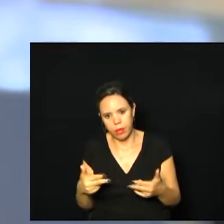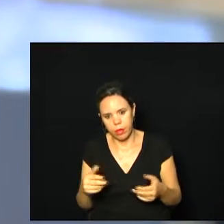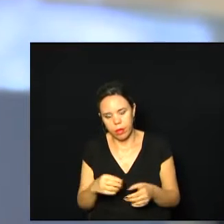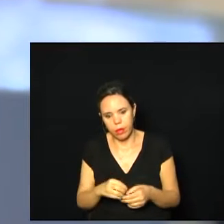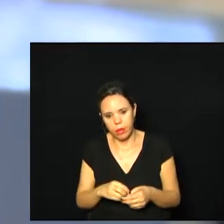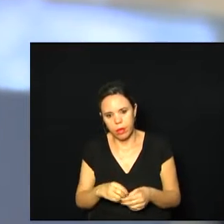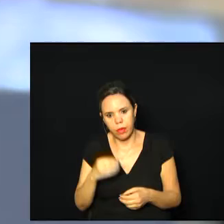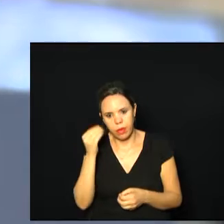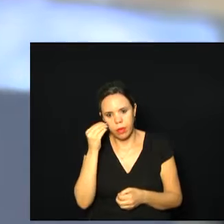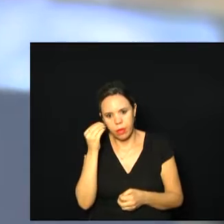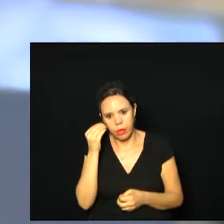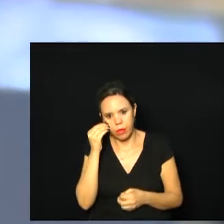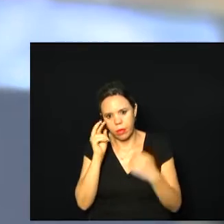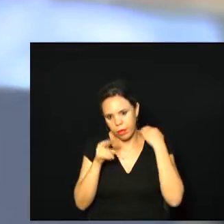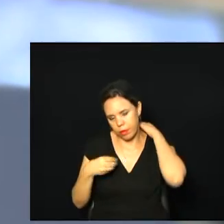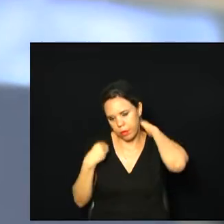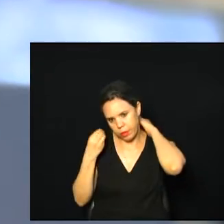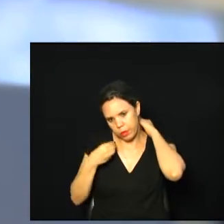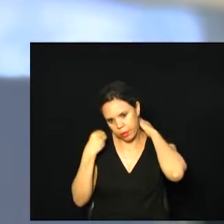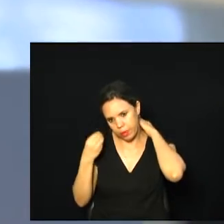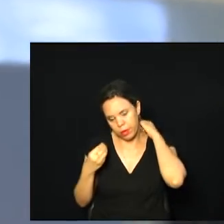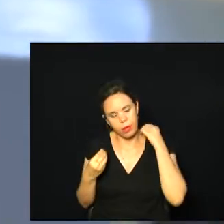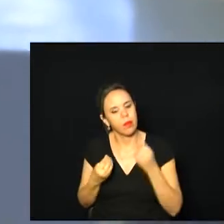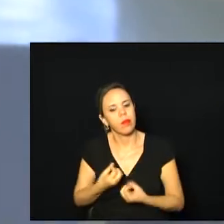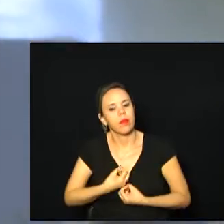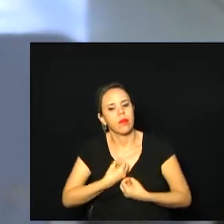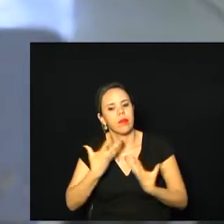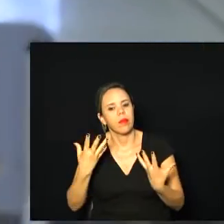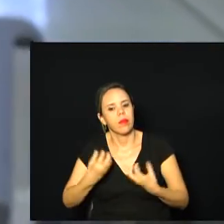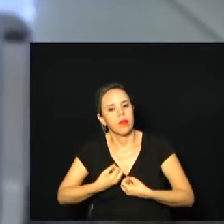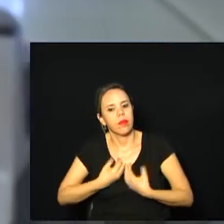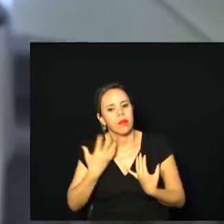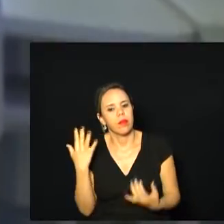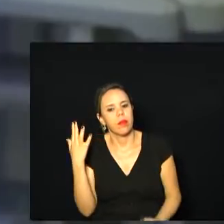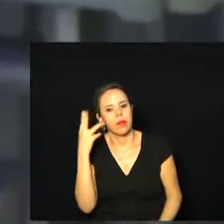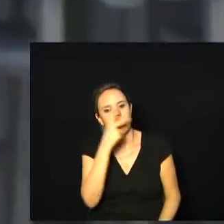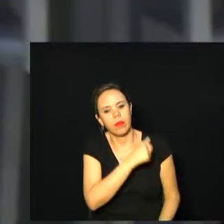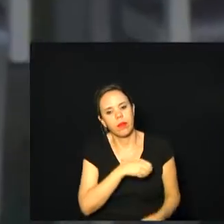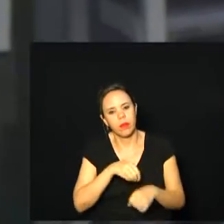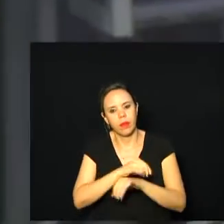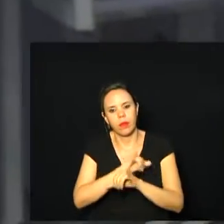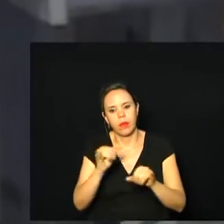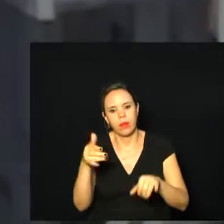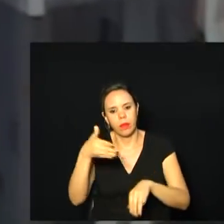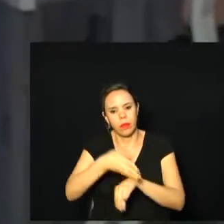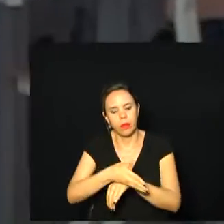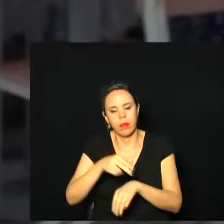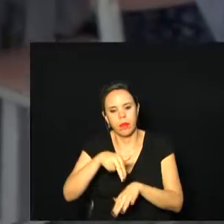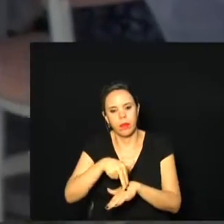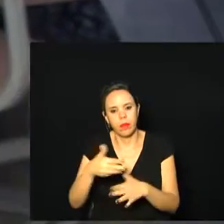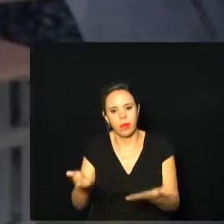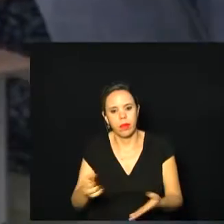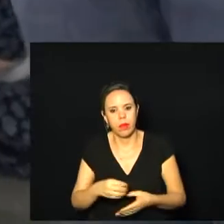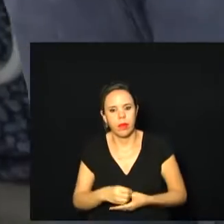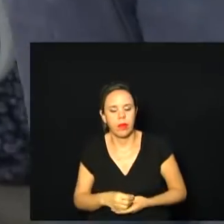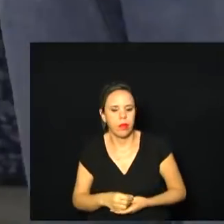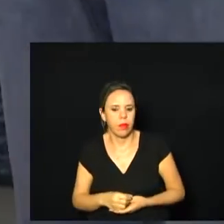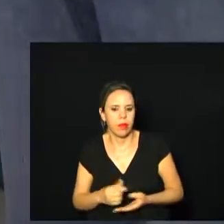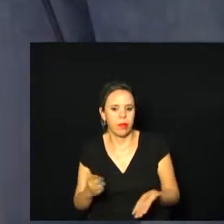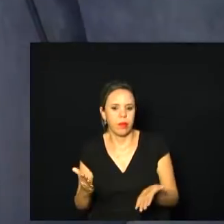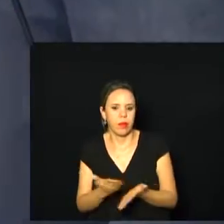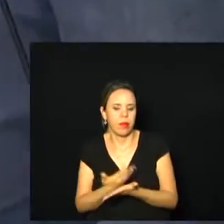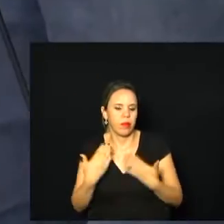gente experimenta, que a gente vive. É um livro muito poético, muito bonito. Indico a todos que vêm aqui. Tá. E é um